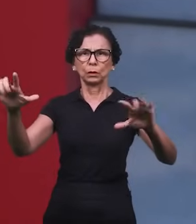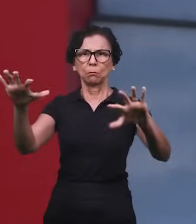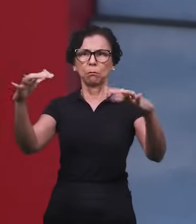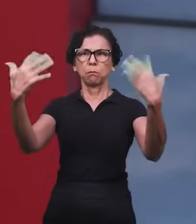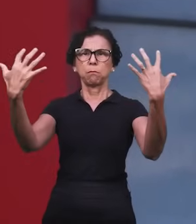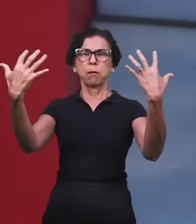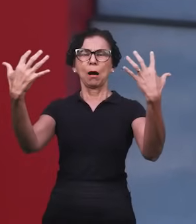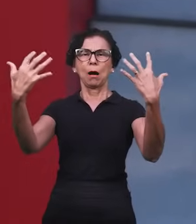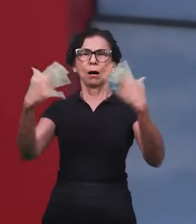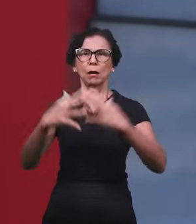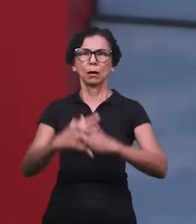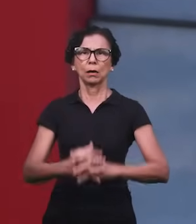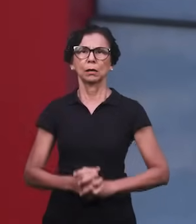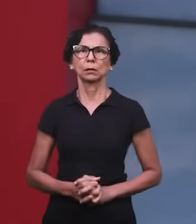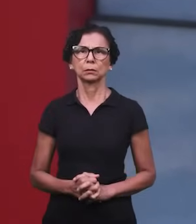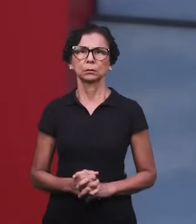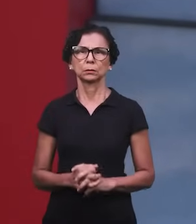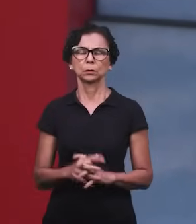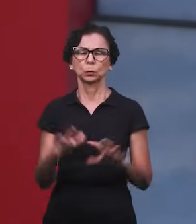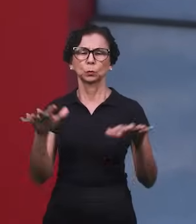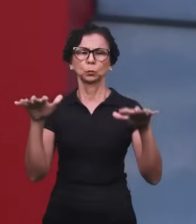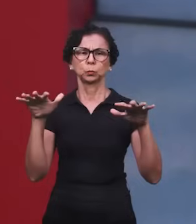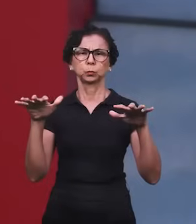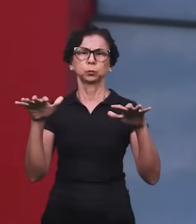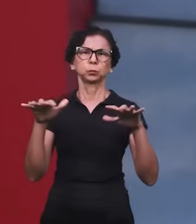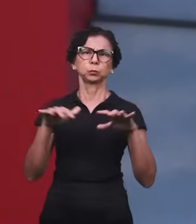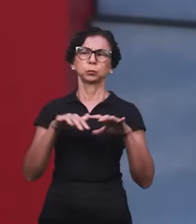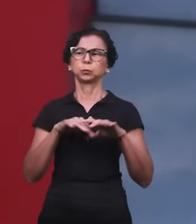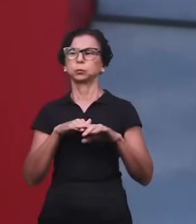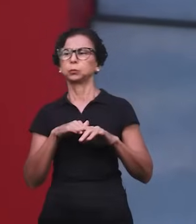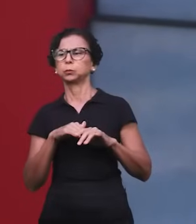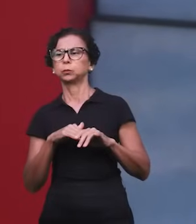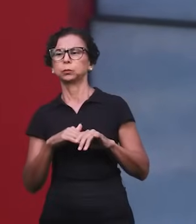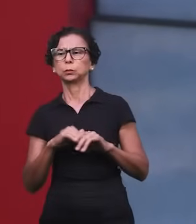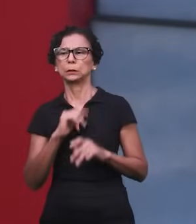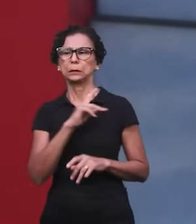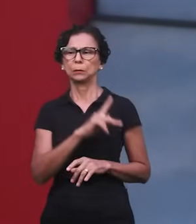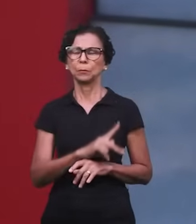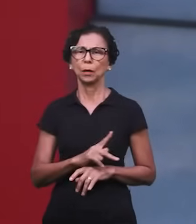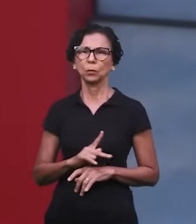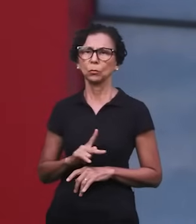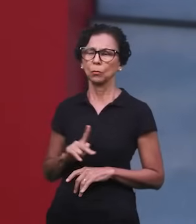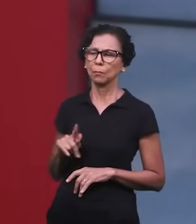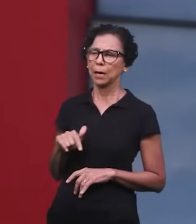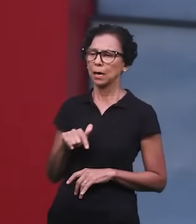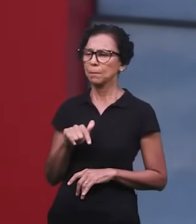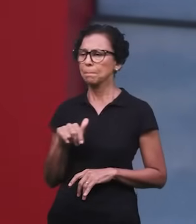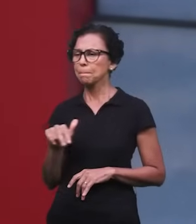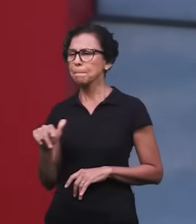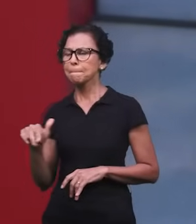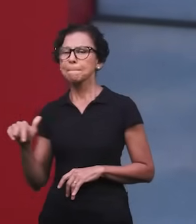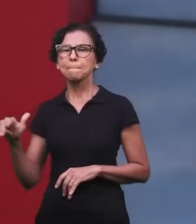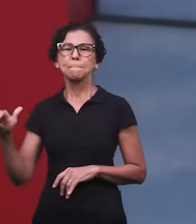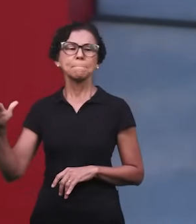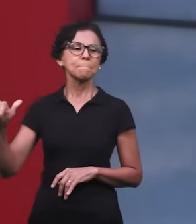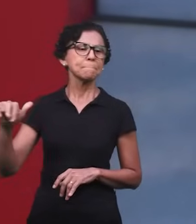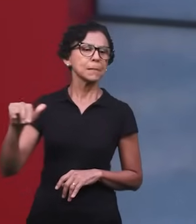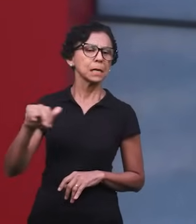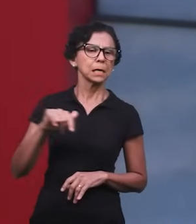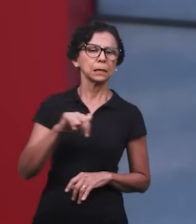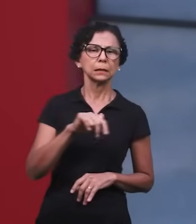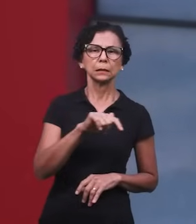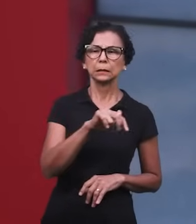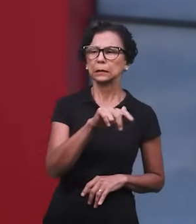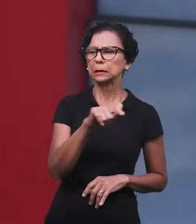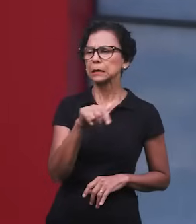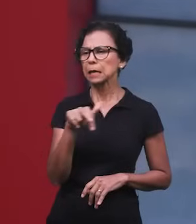faz? Começa a circular na cidade. Ele queria encontrar um momento, um espaço adequado, né? Nós não